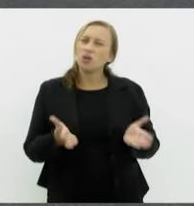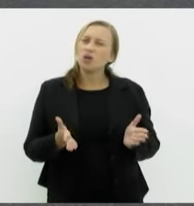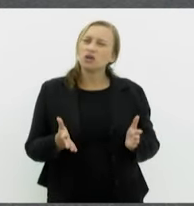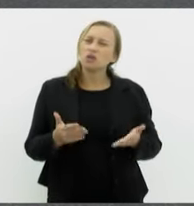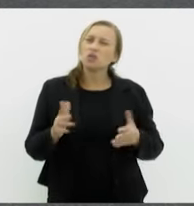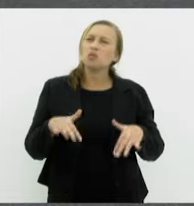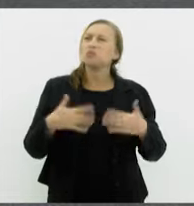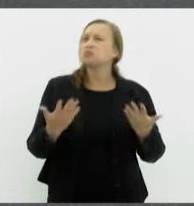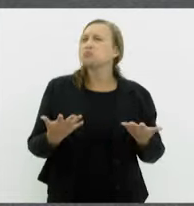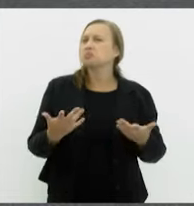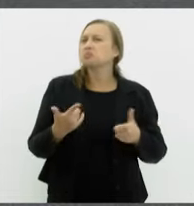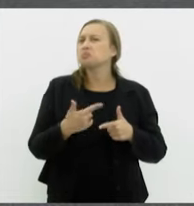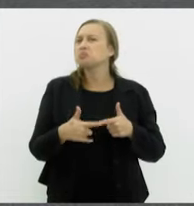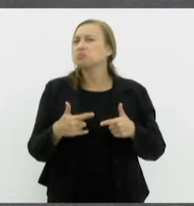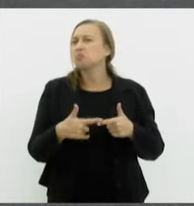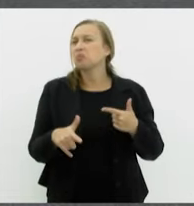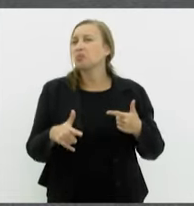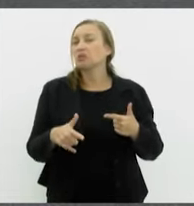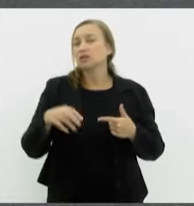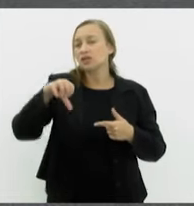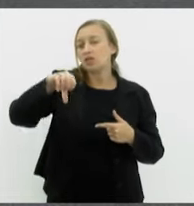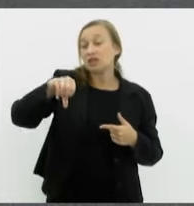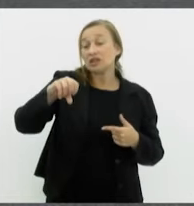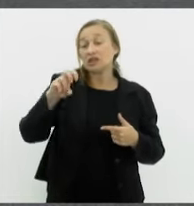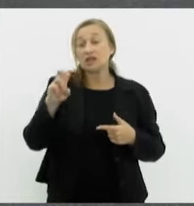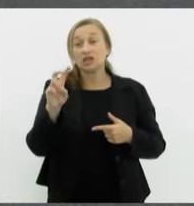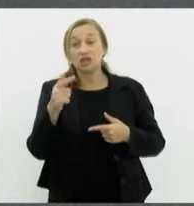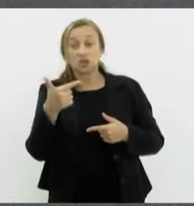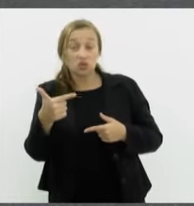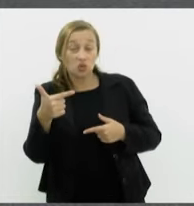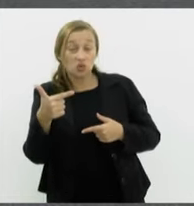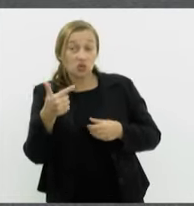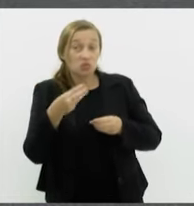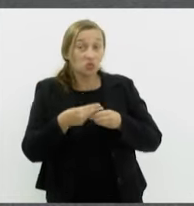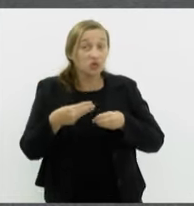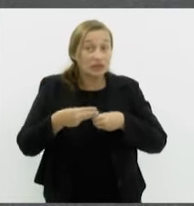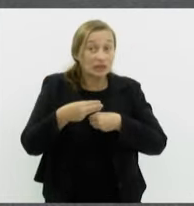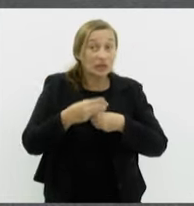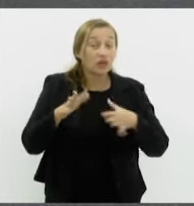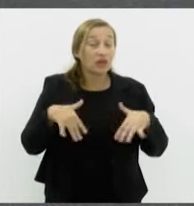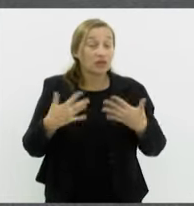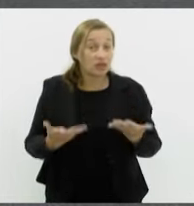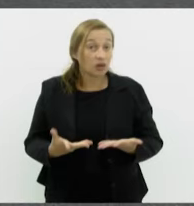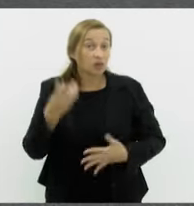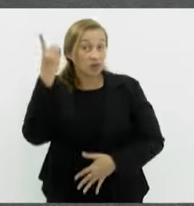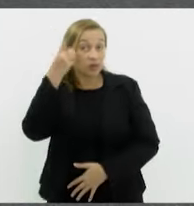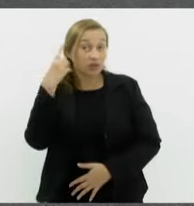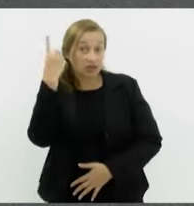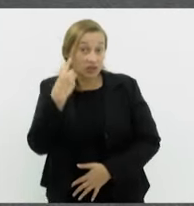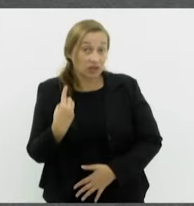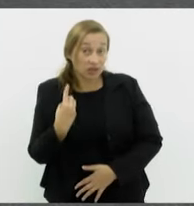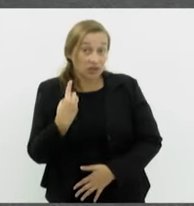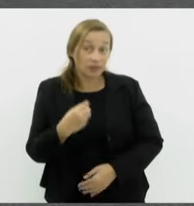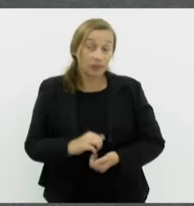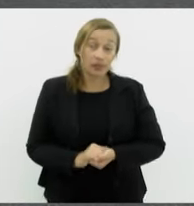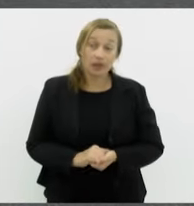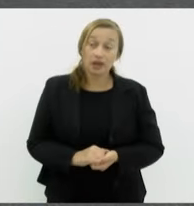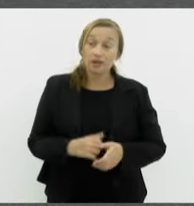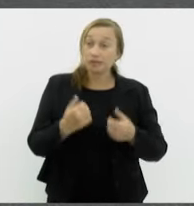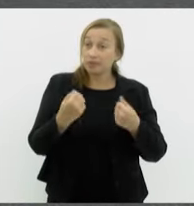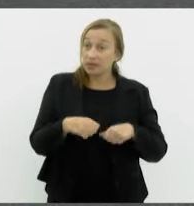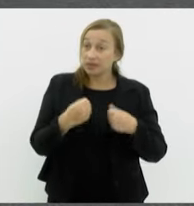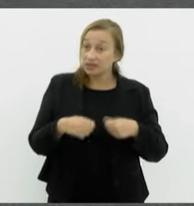situação? São 92 municípios. Então, o critério, deputada Dani Monteiro, tem que ser de tal forma que possa